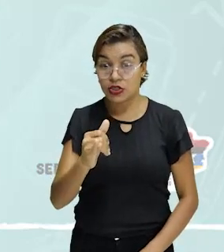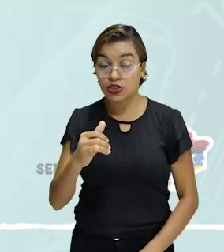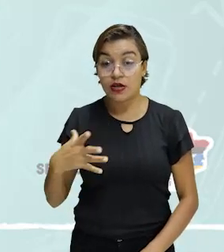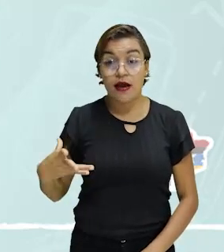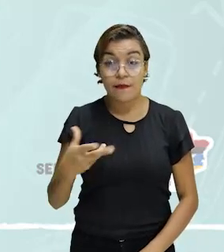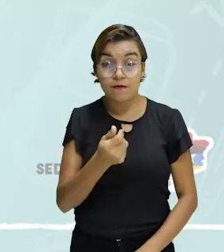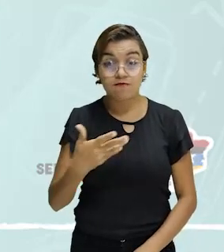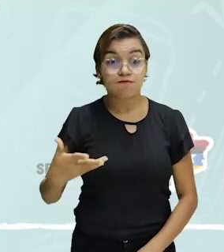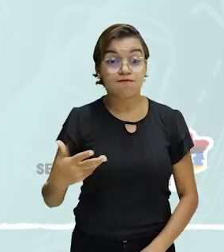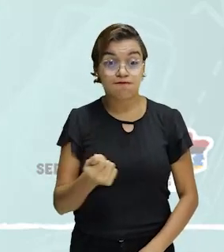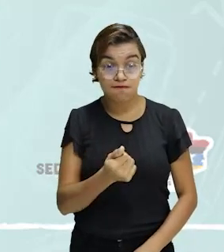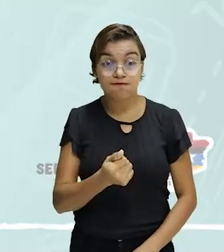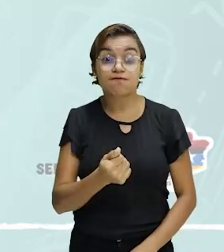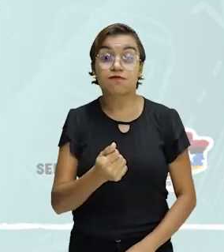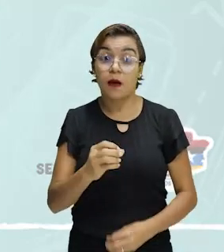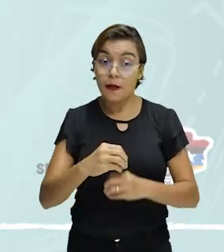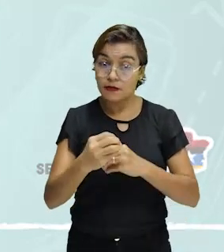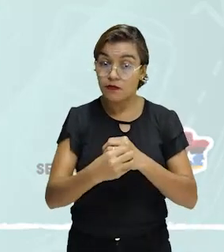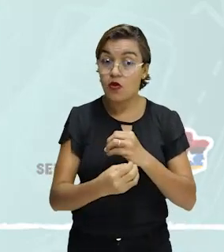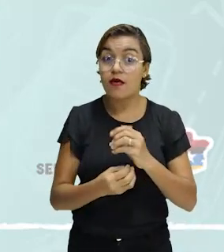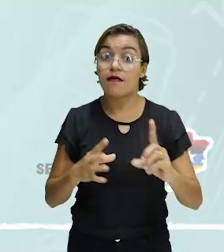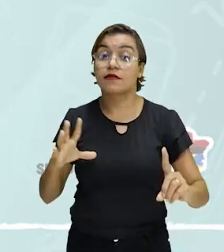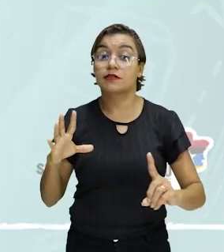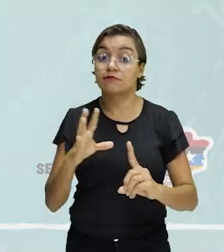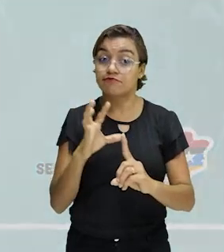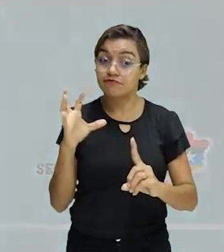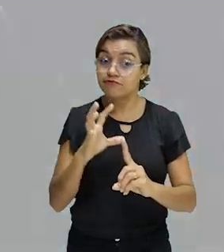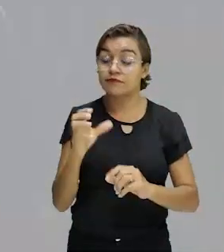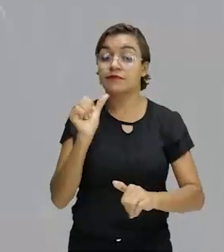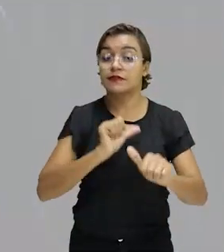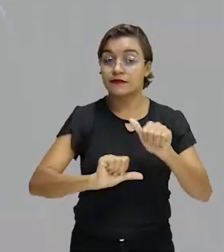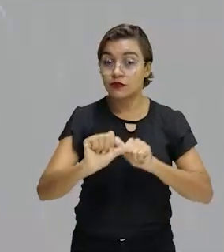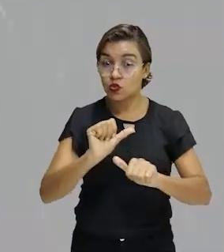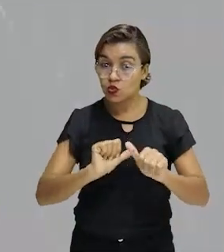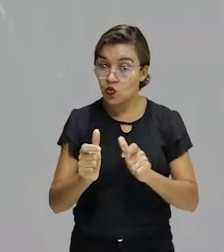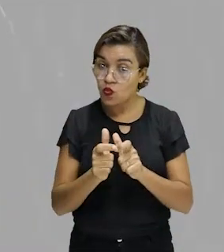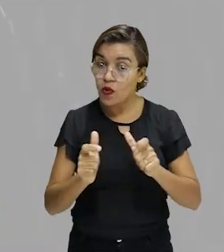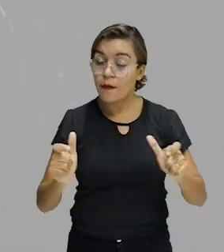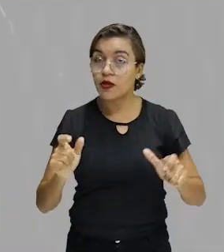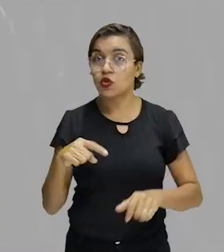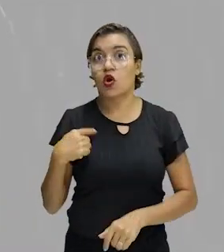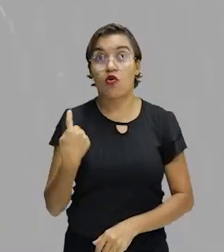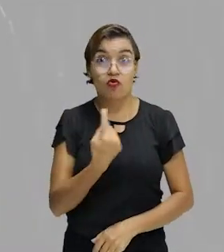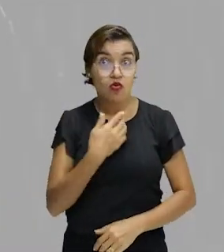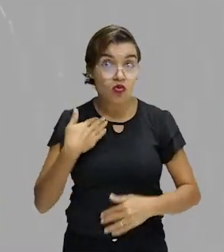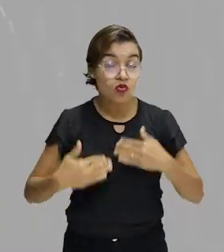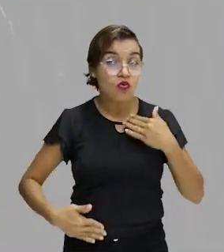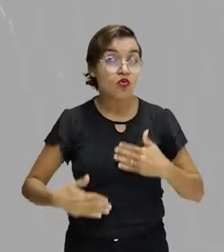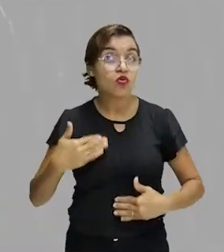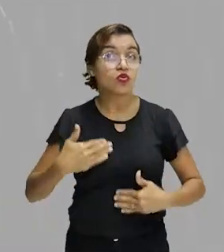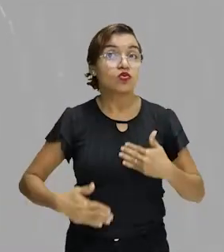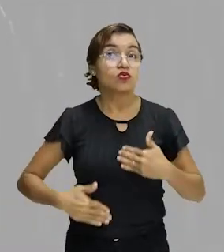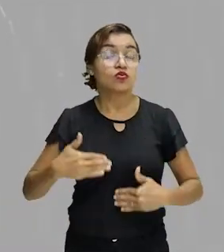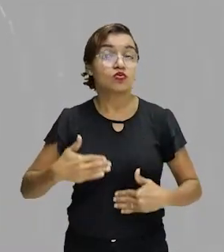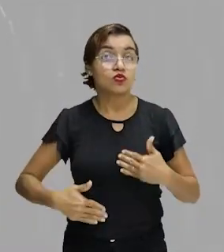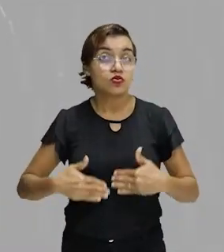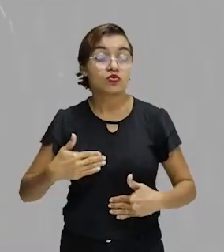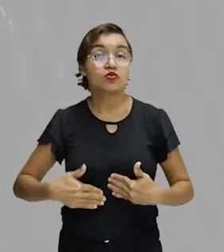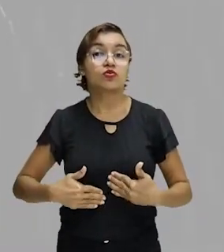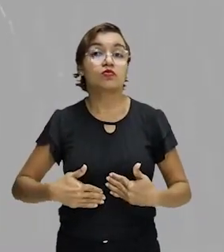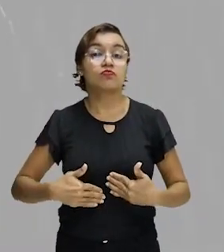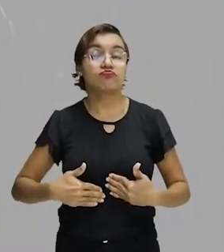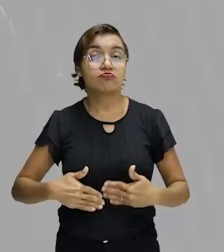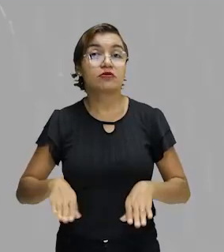reações metabólicas, certo? Então, o nosso organismo também ele é suscetível à